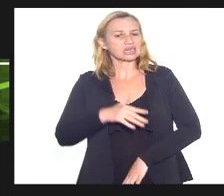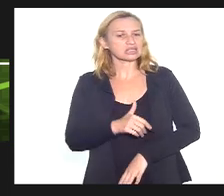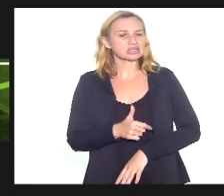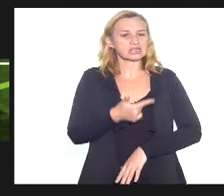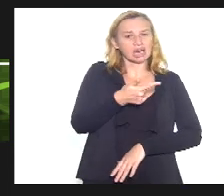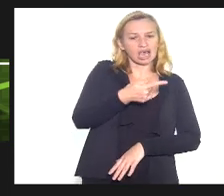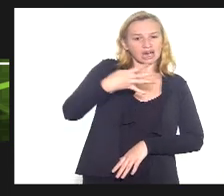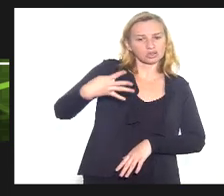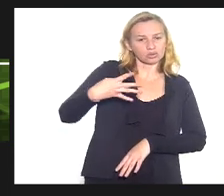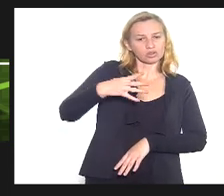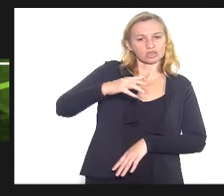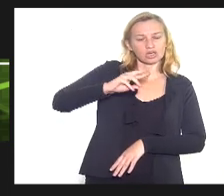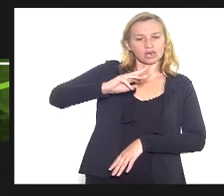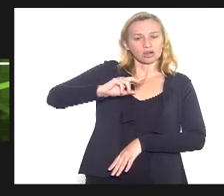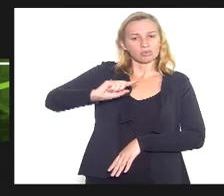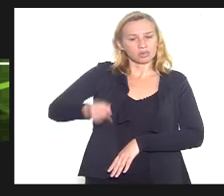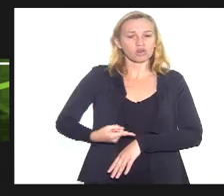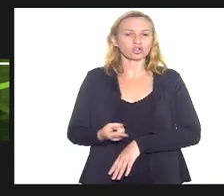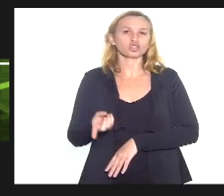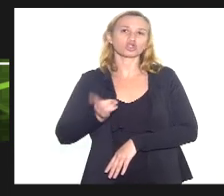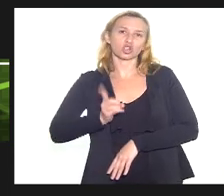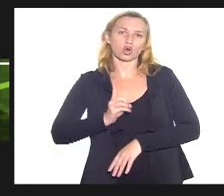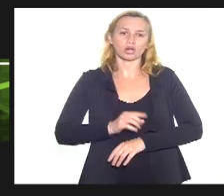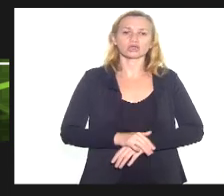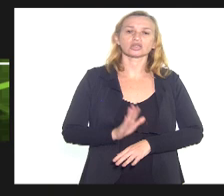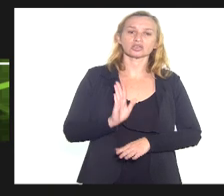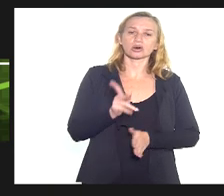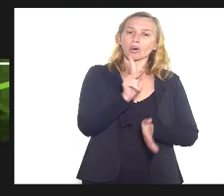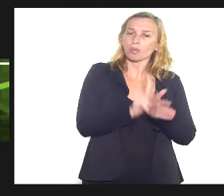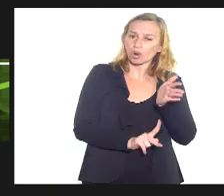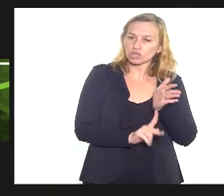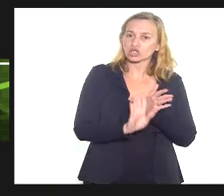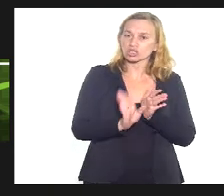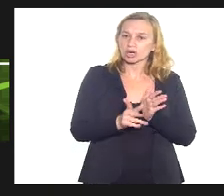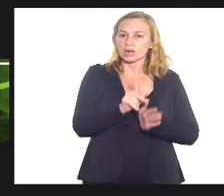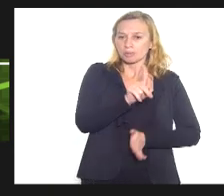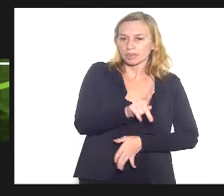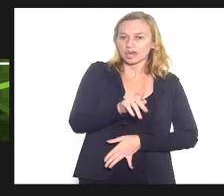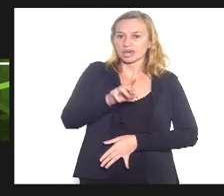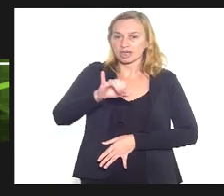de US$ 14 milhões. Projetos de P&D